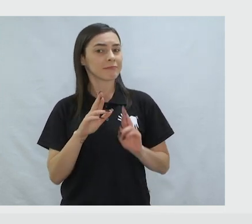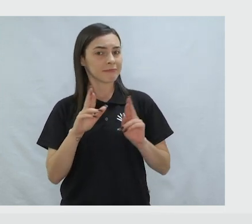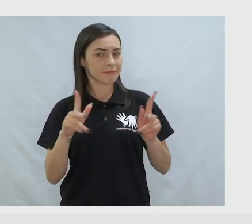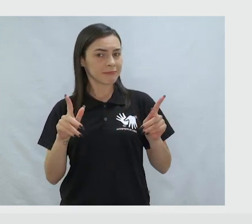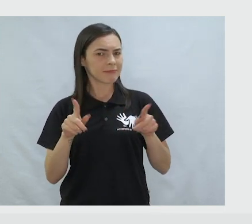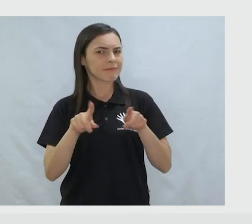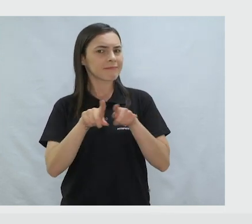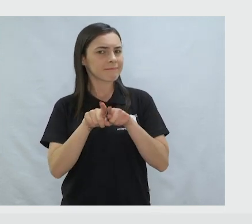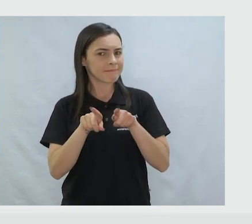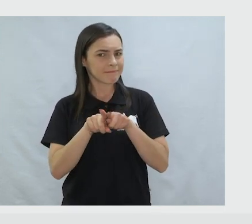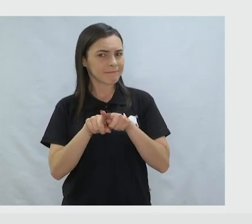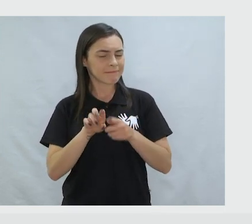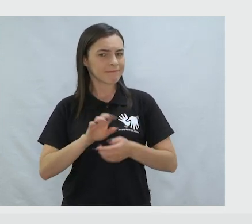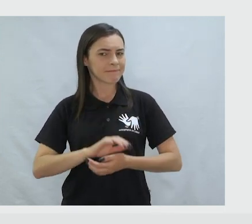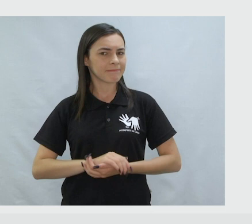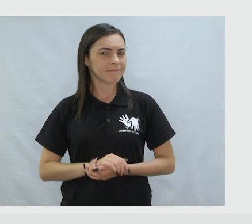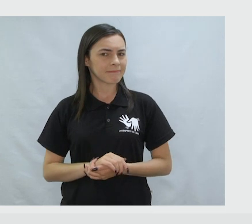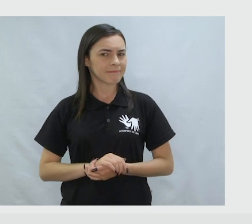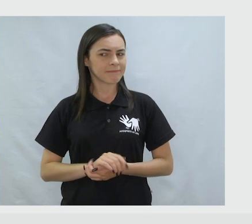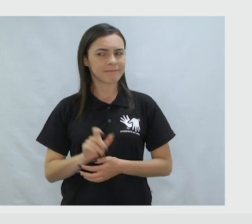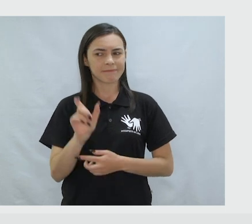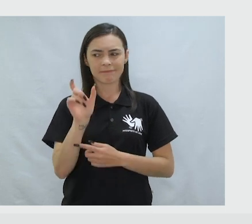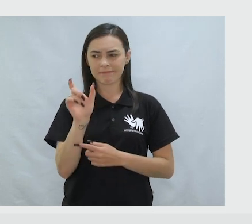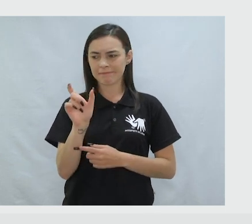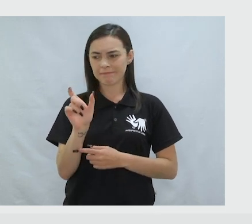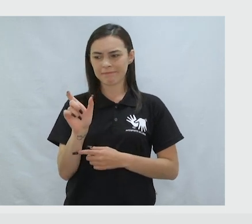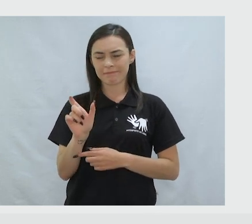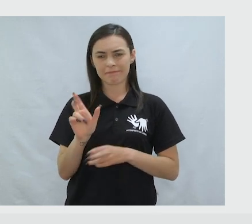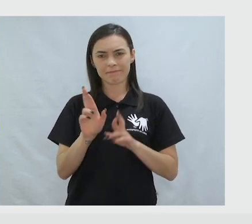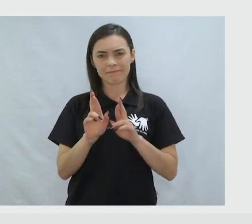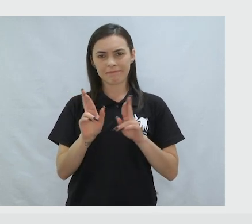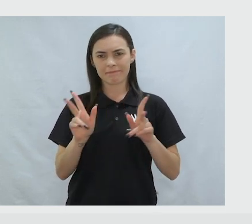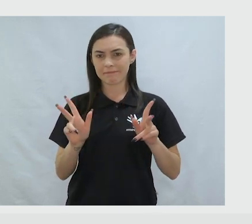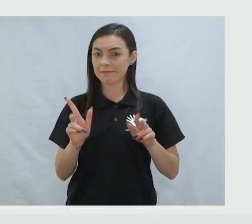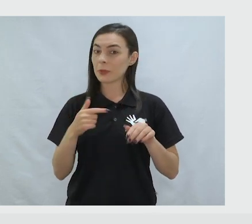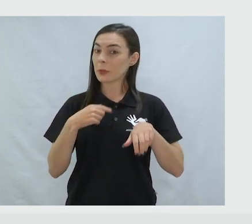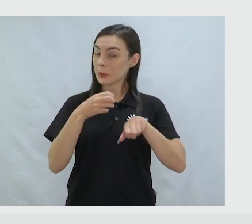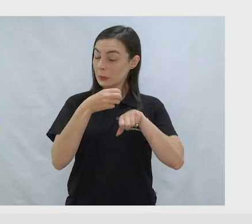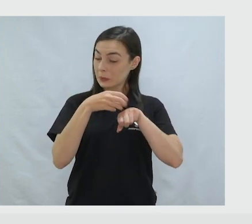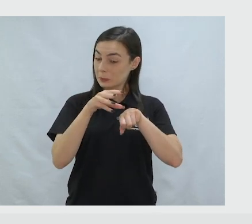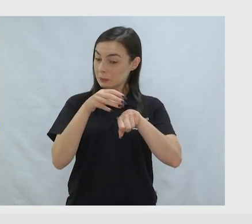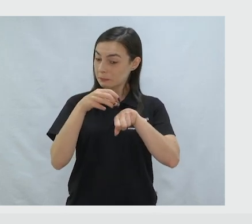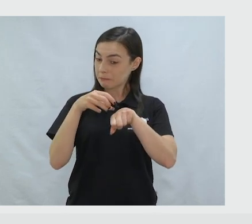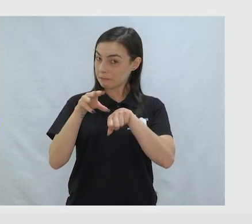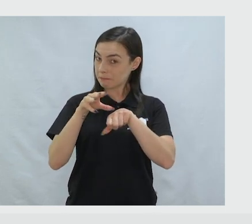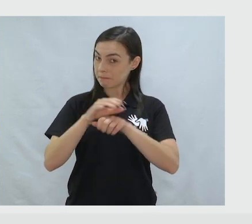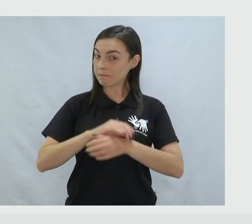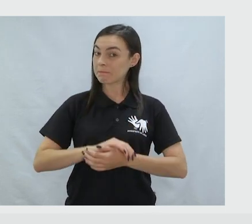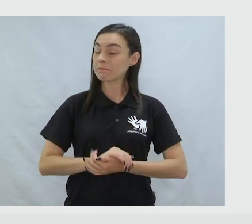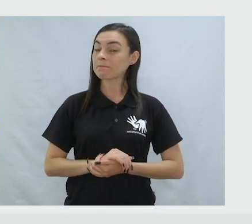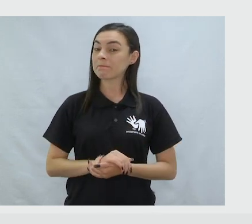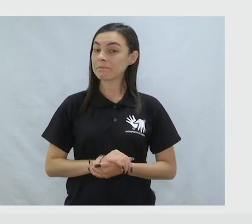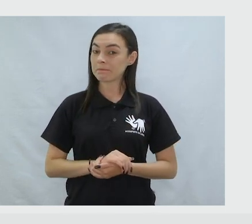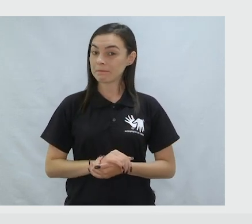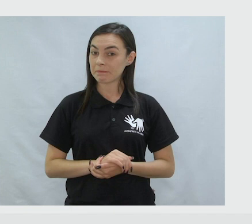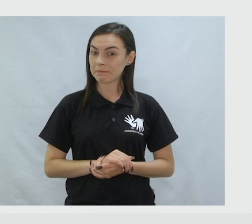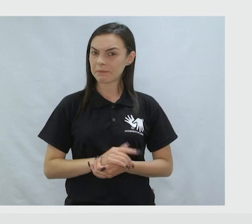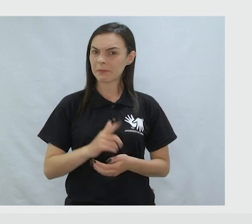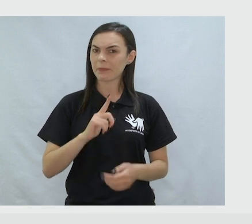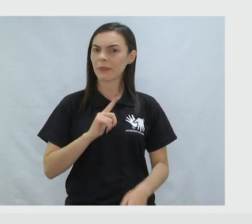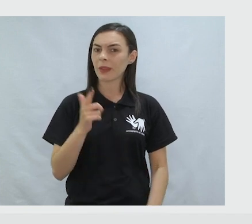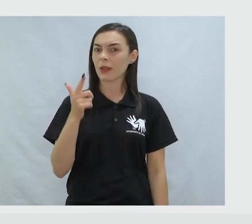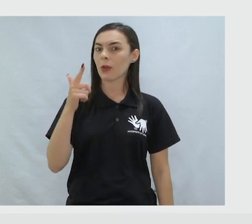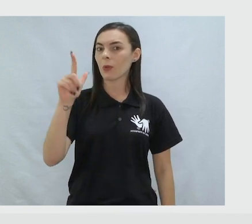destaque nas cores também. Das palavras. Mais uma dica aí para vocês.